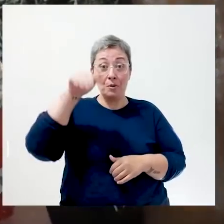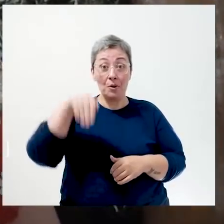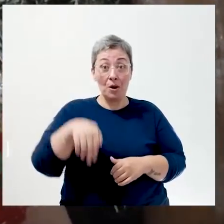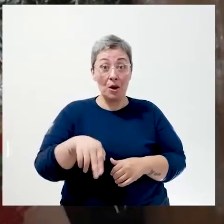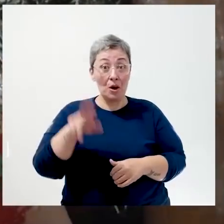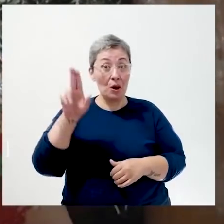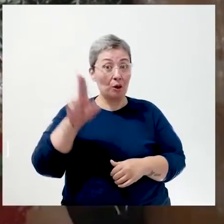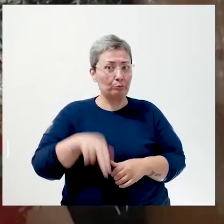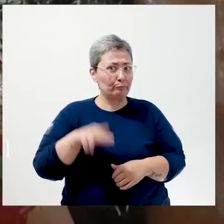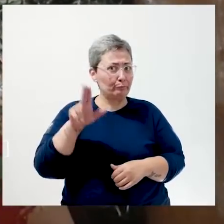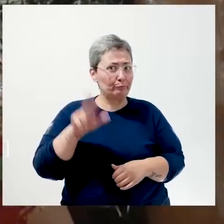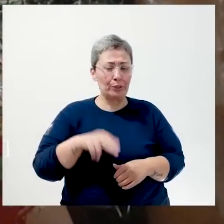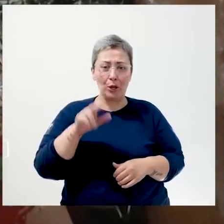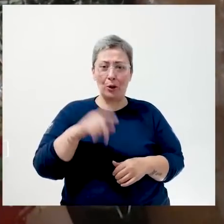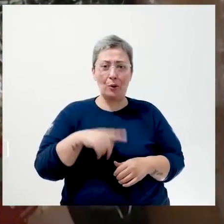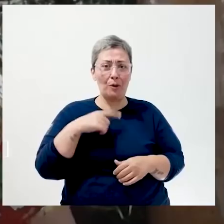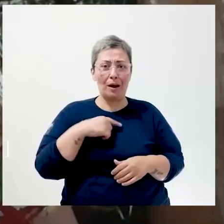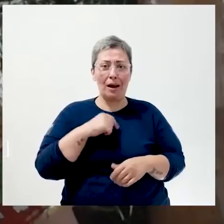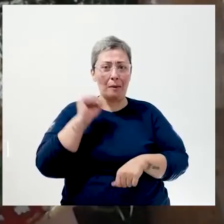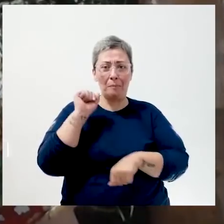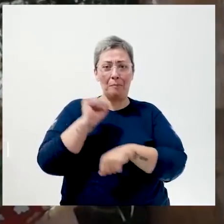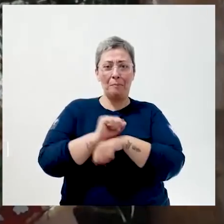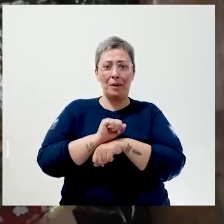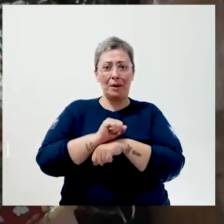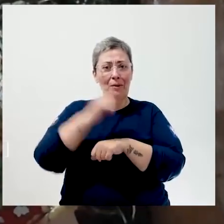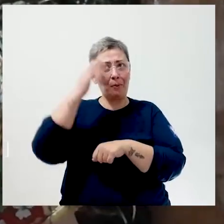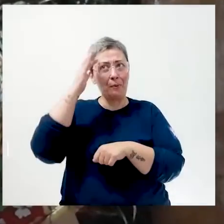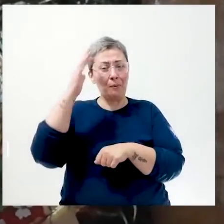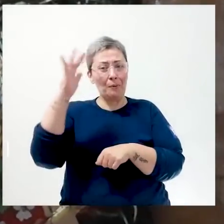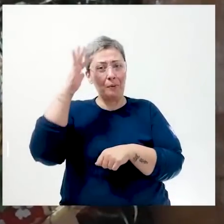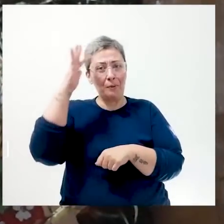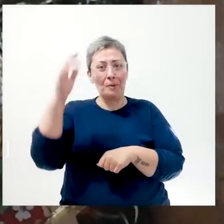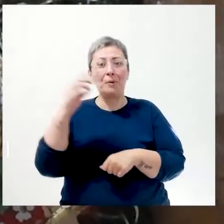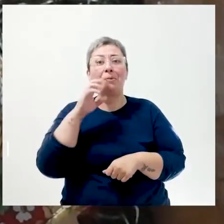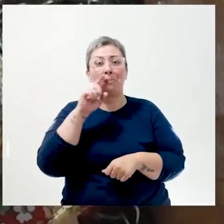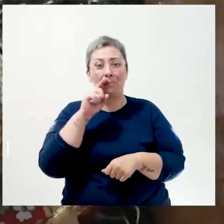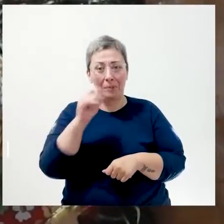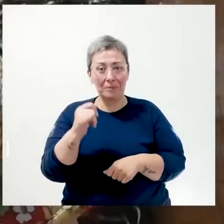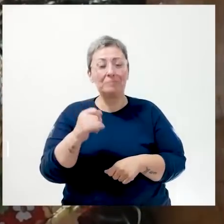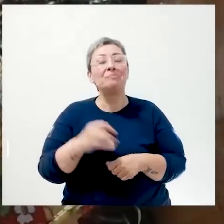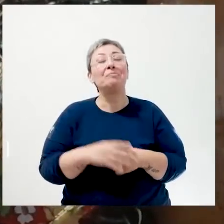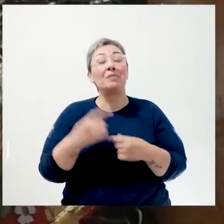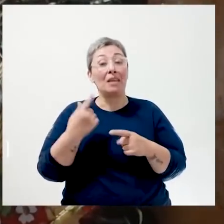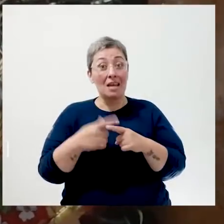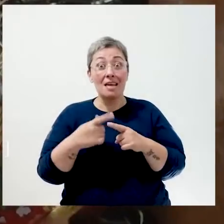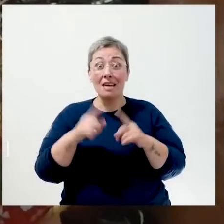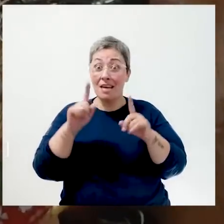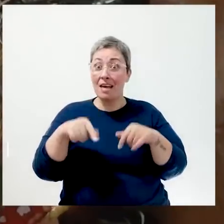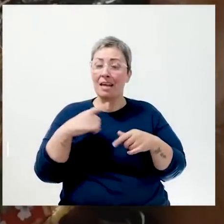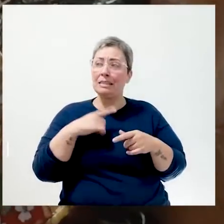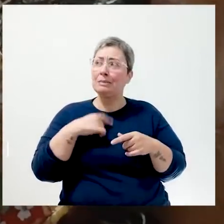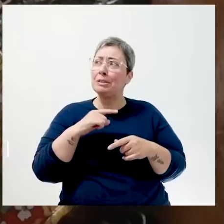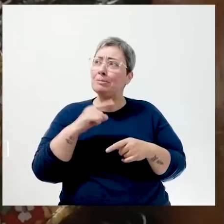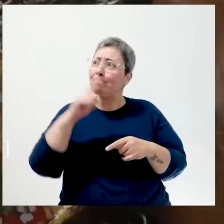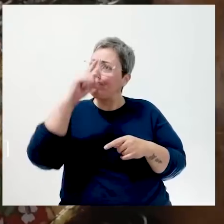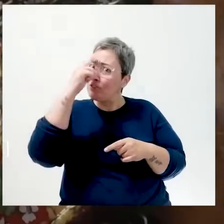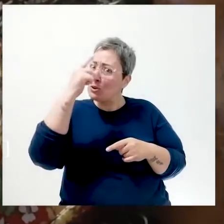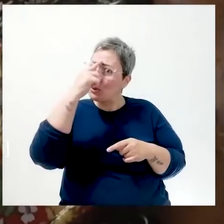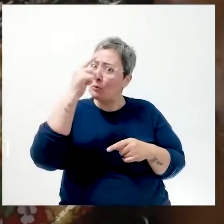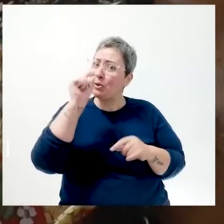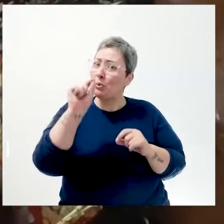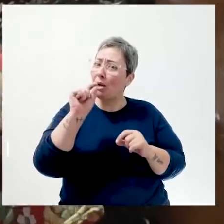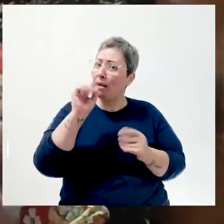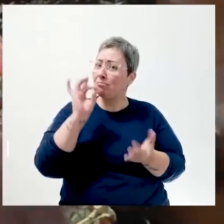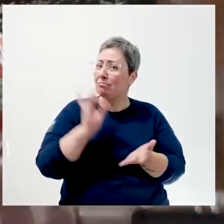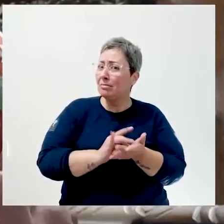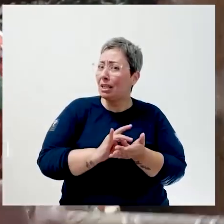nunca mais deixou de habitar os pensamentos do meu pai? É isso mesmo. Ele sempre tinha dúvida do que